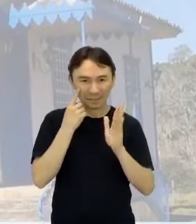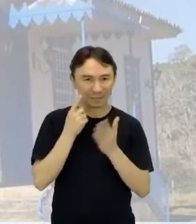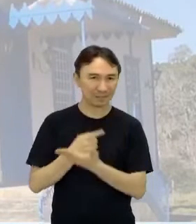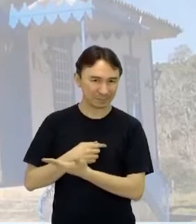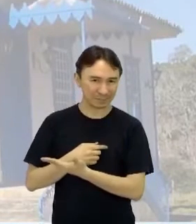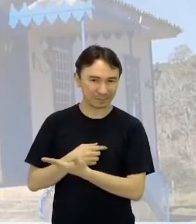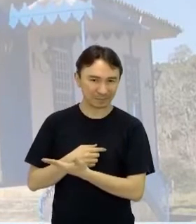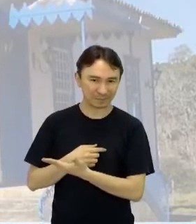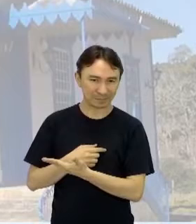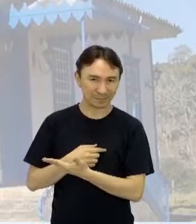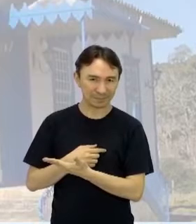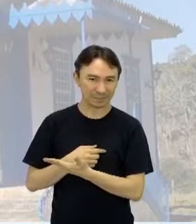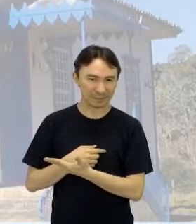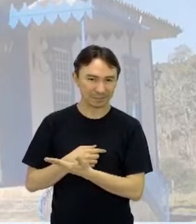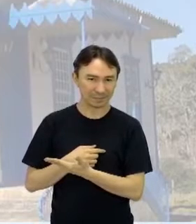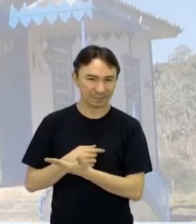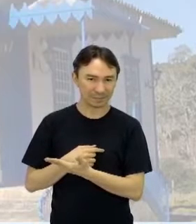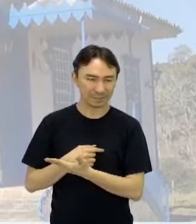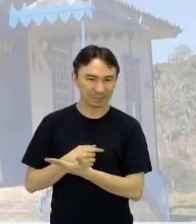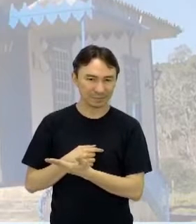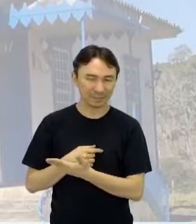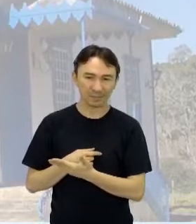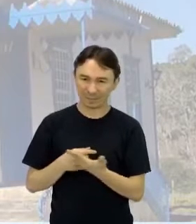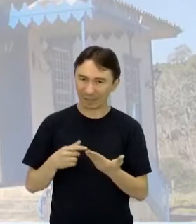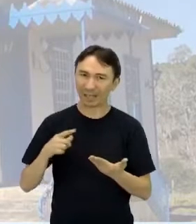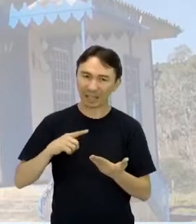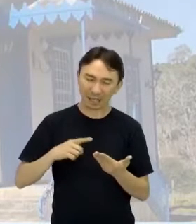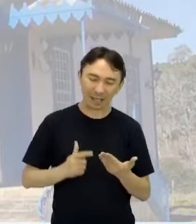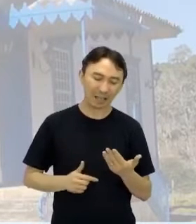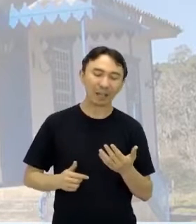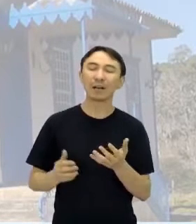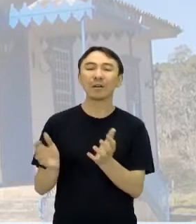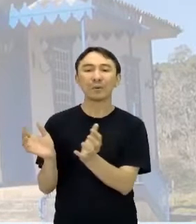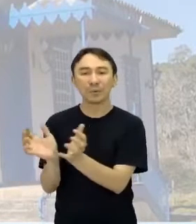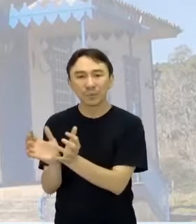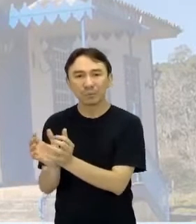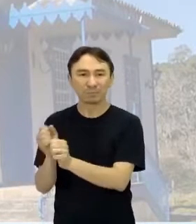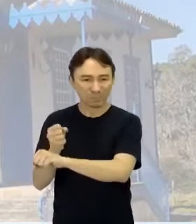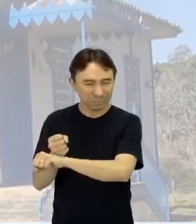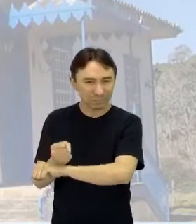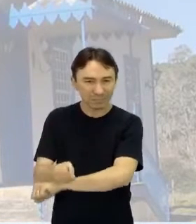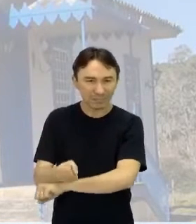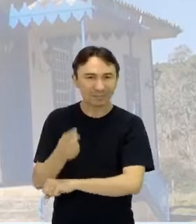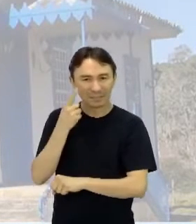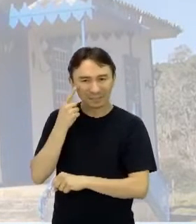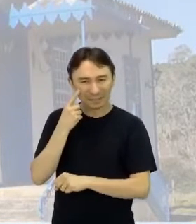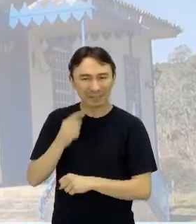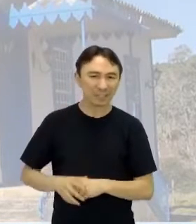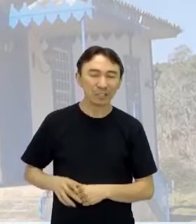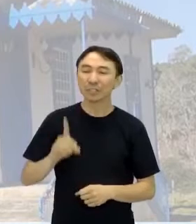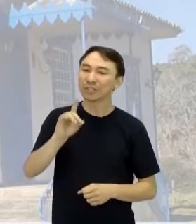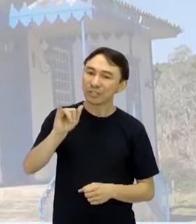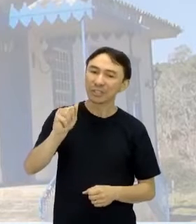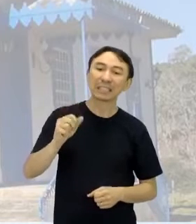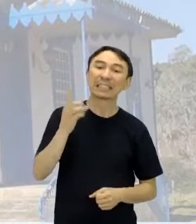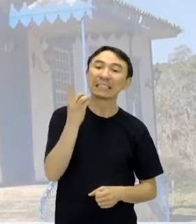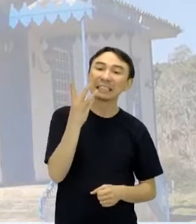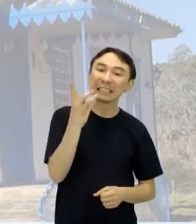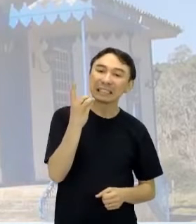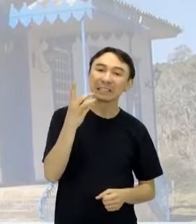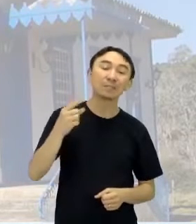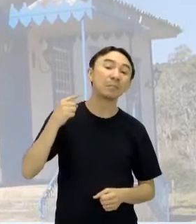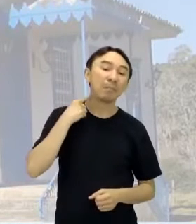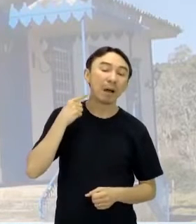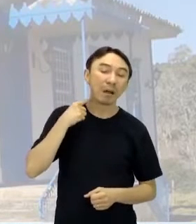de Bela Cruz, né? Ela foi uma rebelião de escravos que eclode aí em 13 de maio de 1833